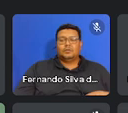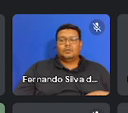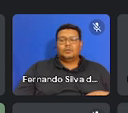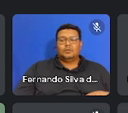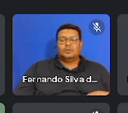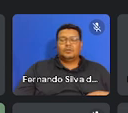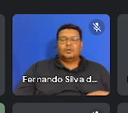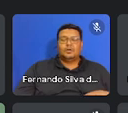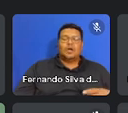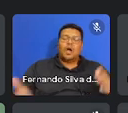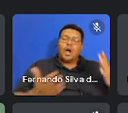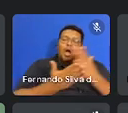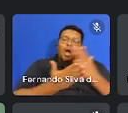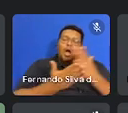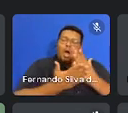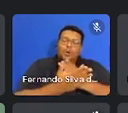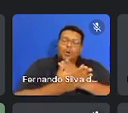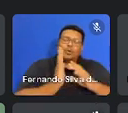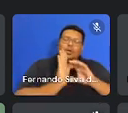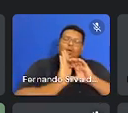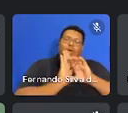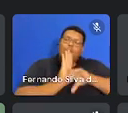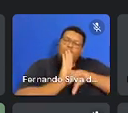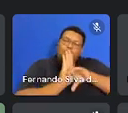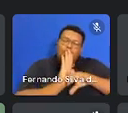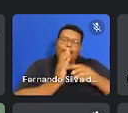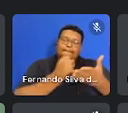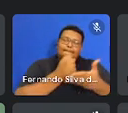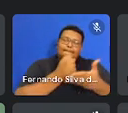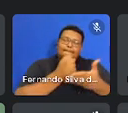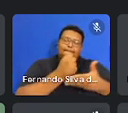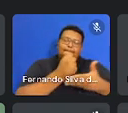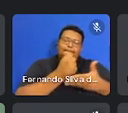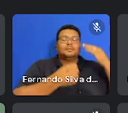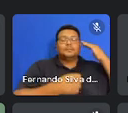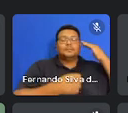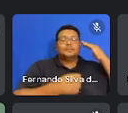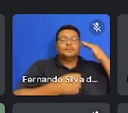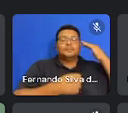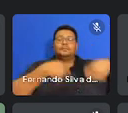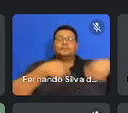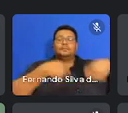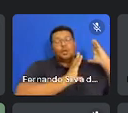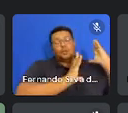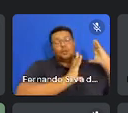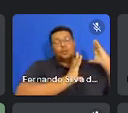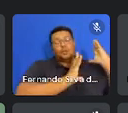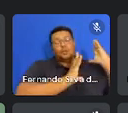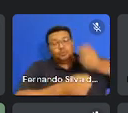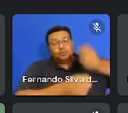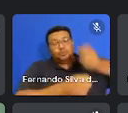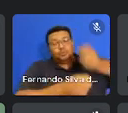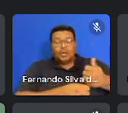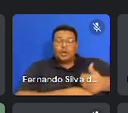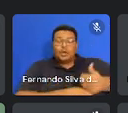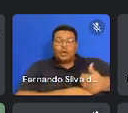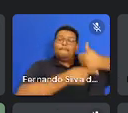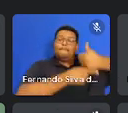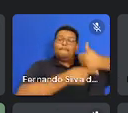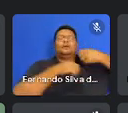para entender todas essas contas. A primeiro conceito básico que a gente